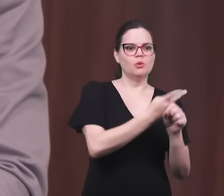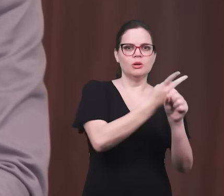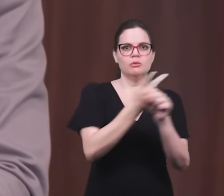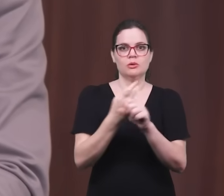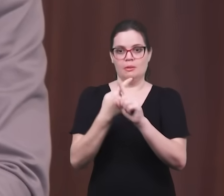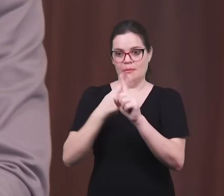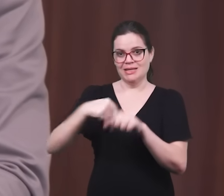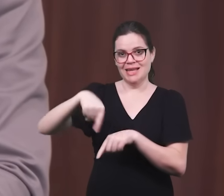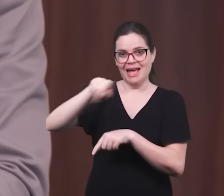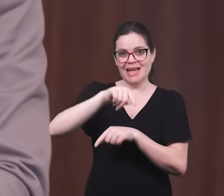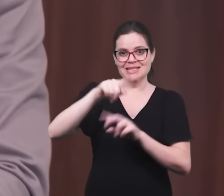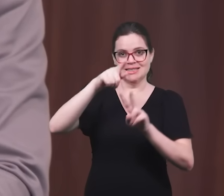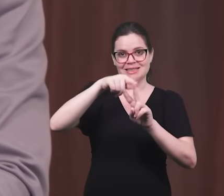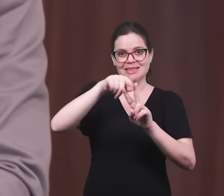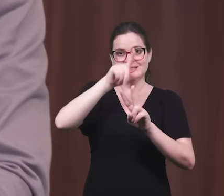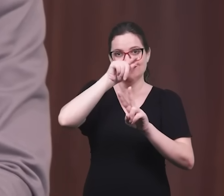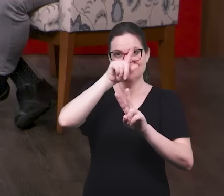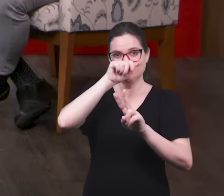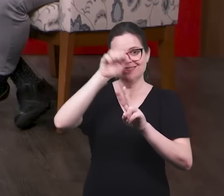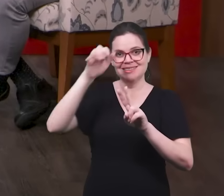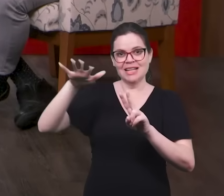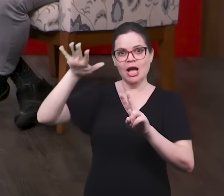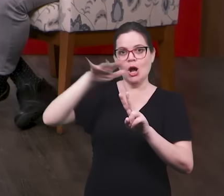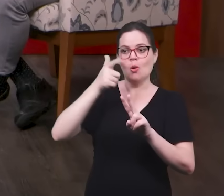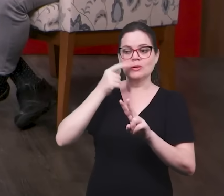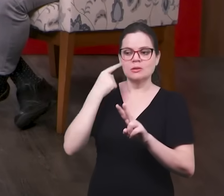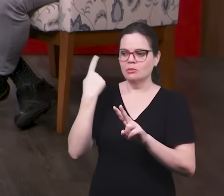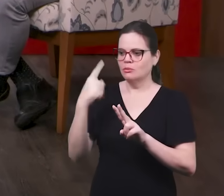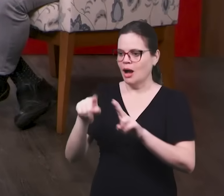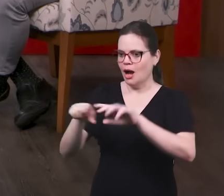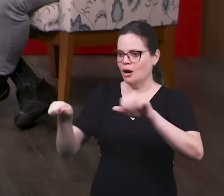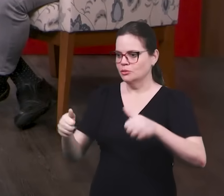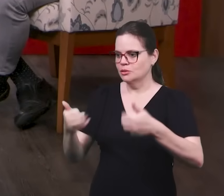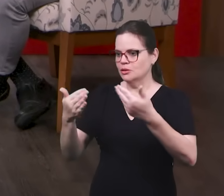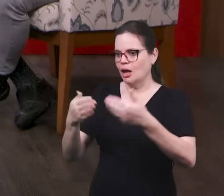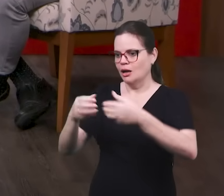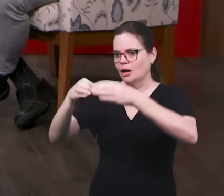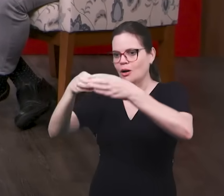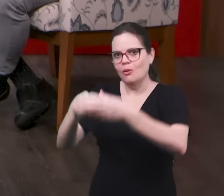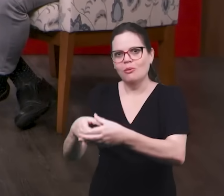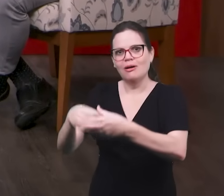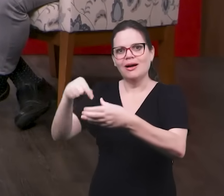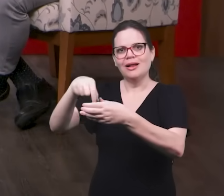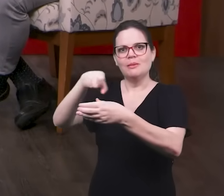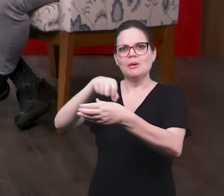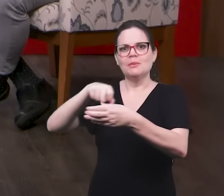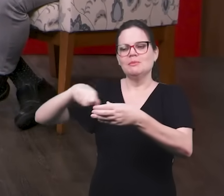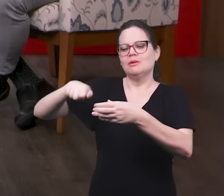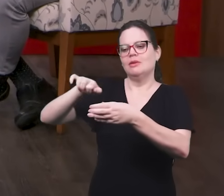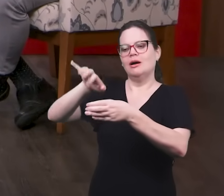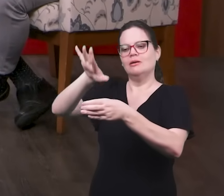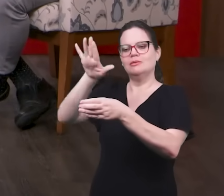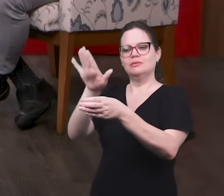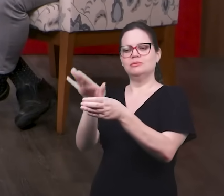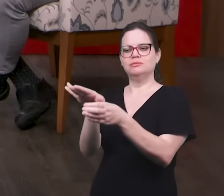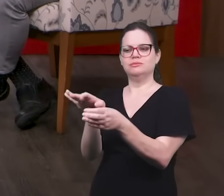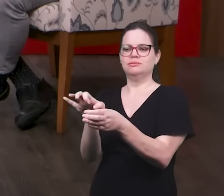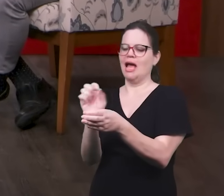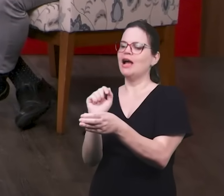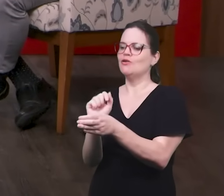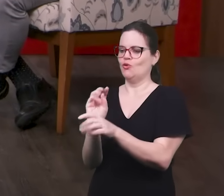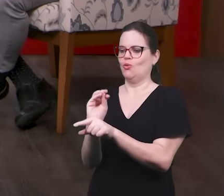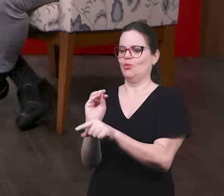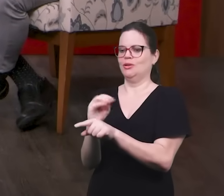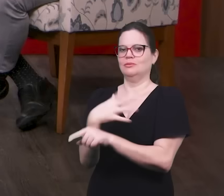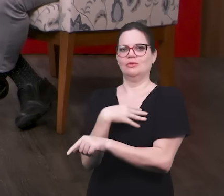acharam Que benção. acharam nos altares do Glória a Senhor Jesus. e sossegaram ali. Não, aqui que eu vou criar meus